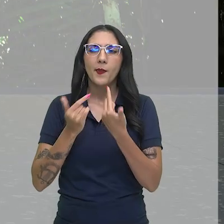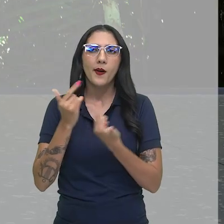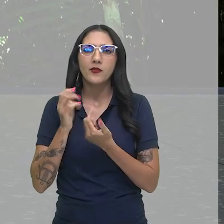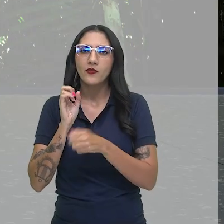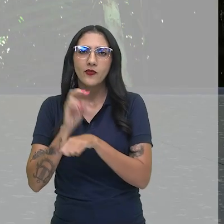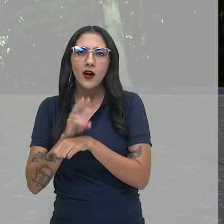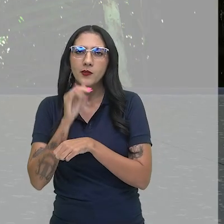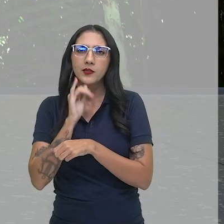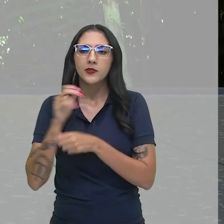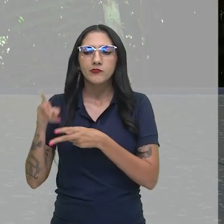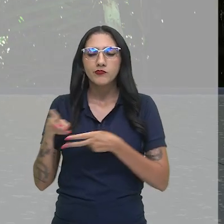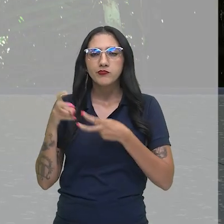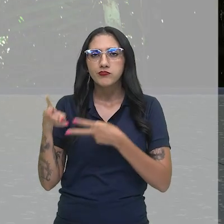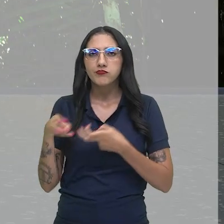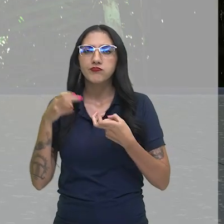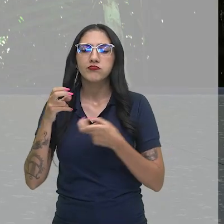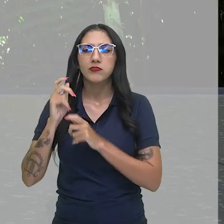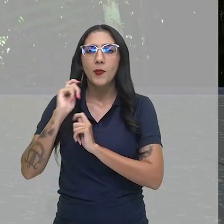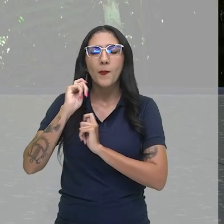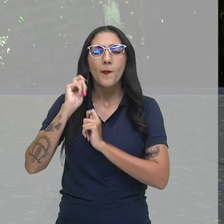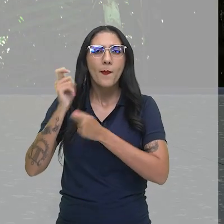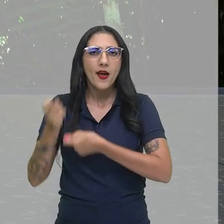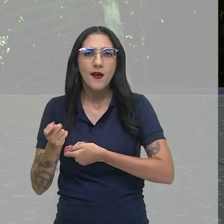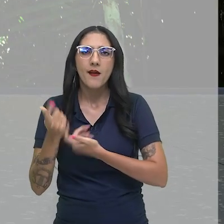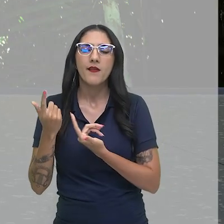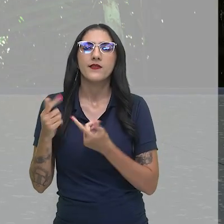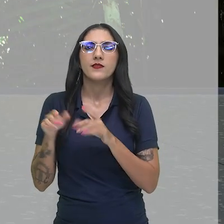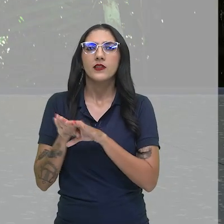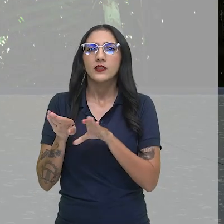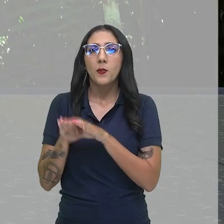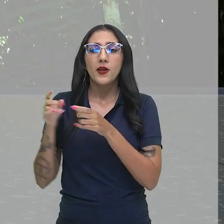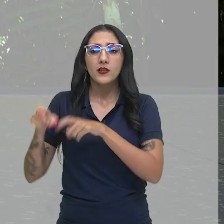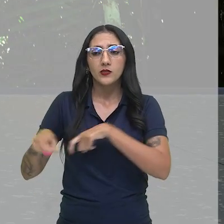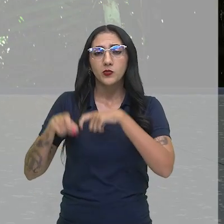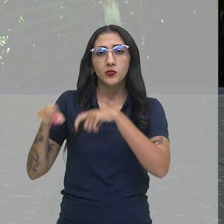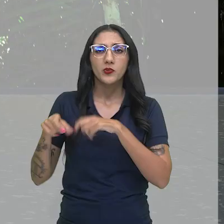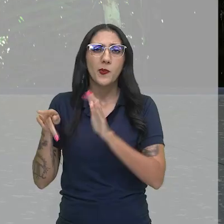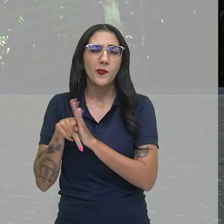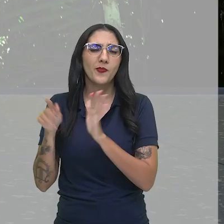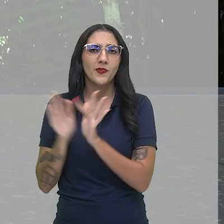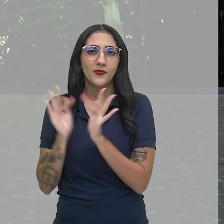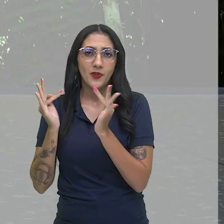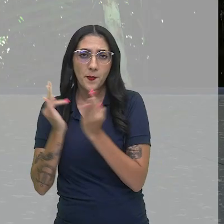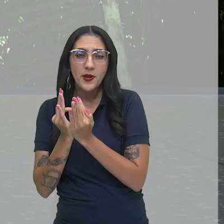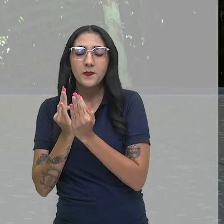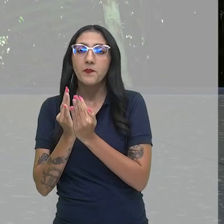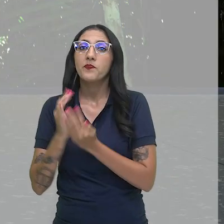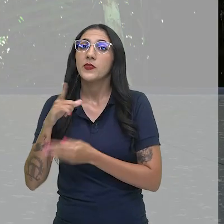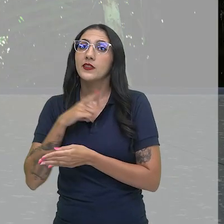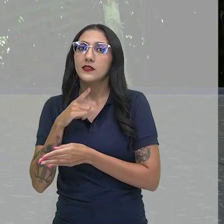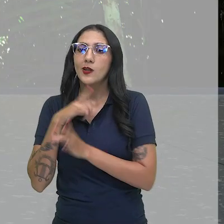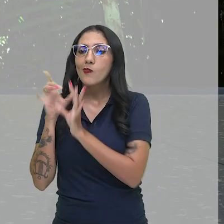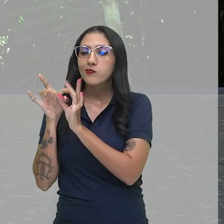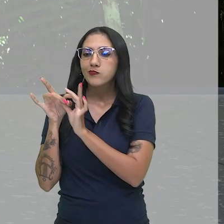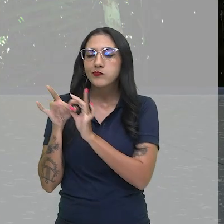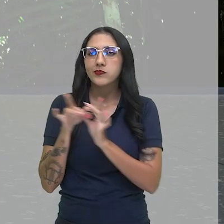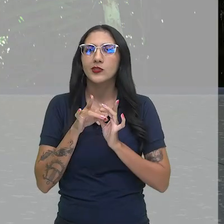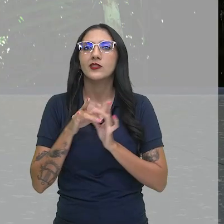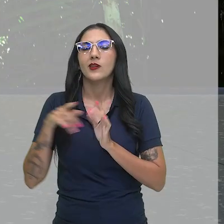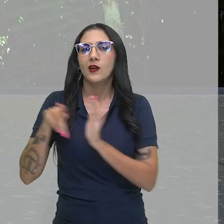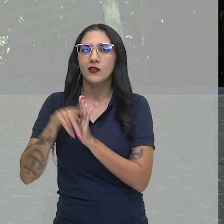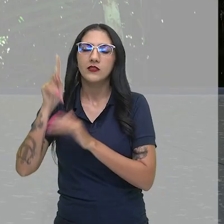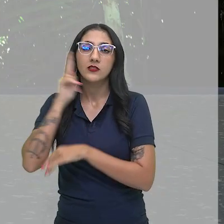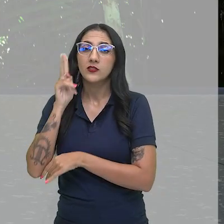como o extrativismo, a pesca artesanal e a agricultura familiar, que estão profundamente ligadas à história